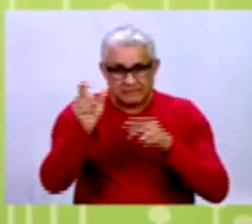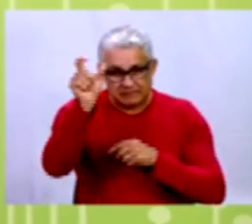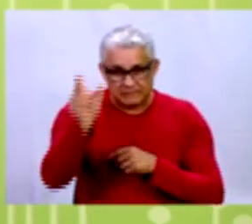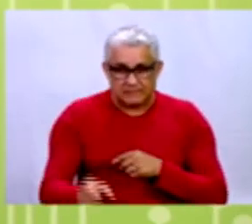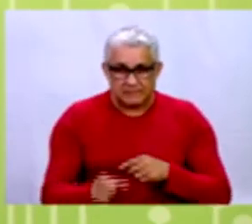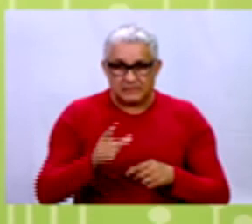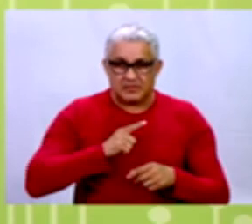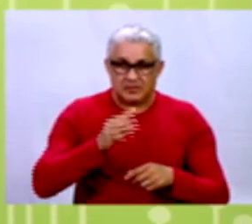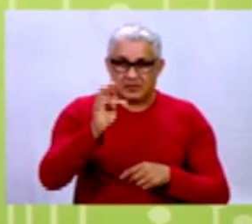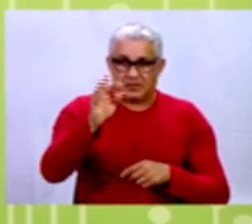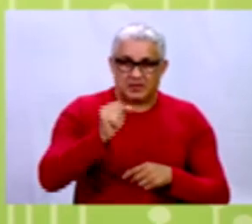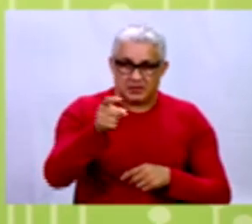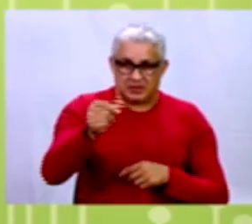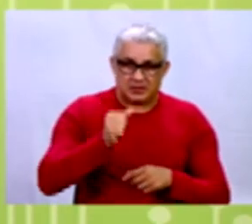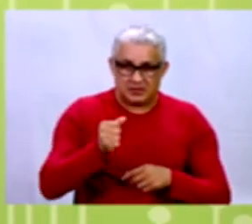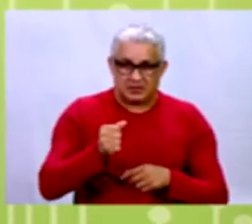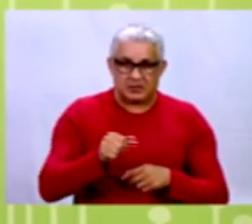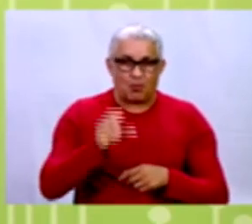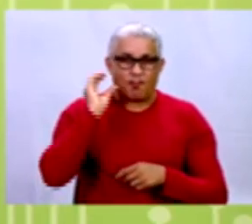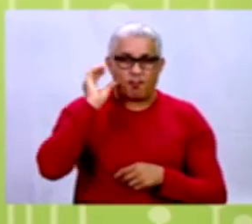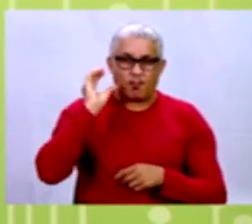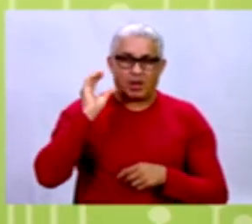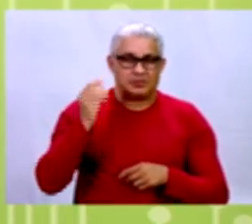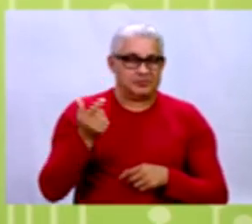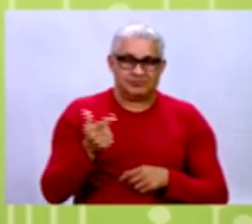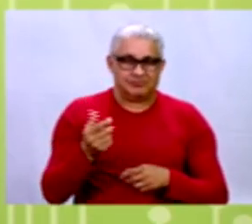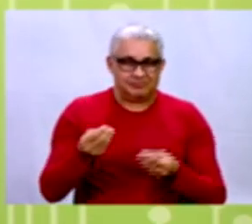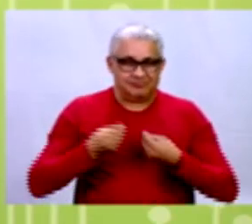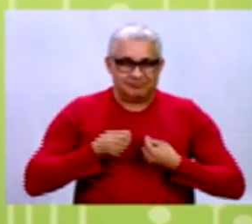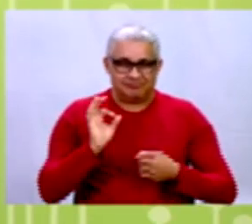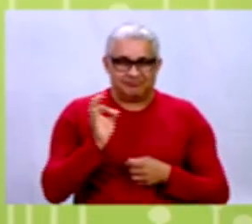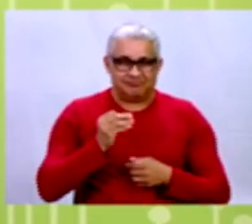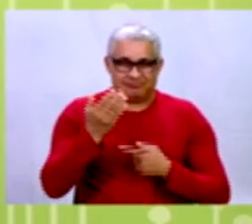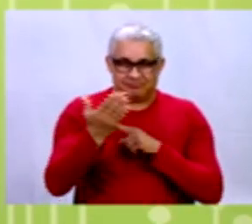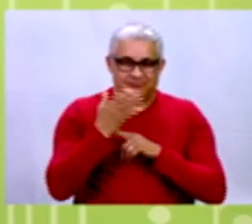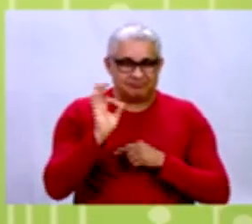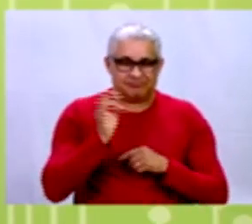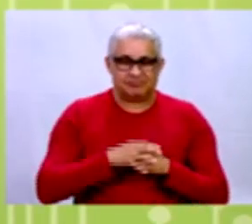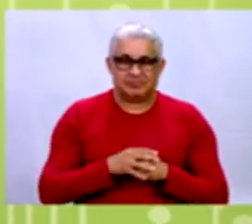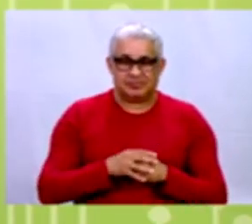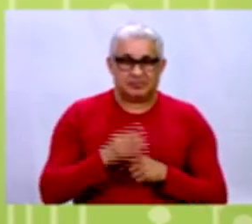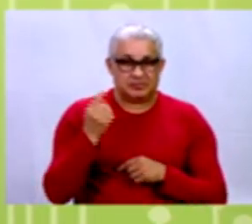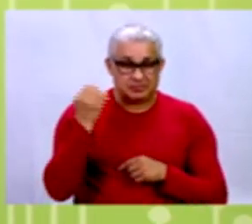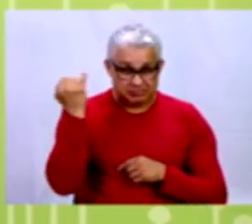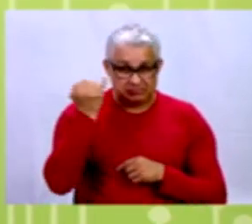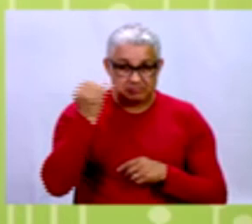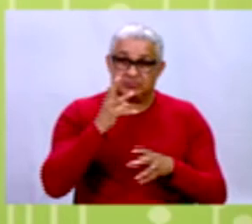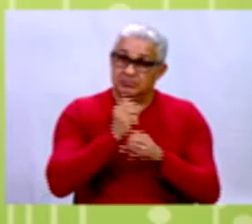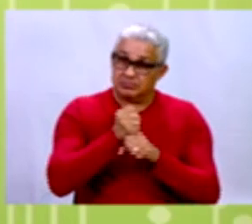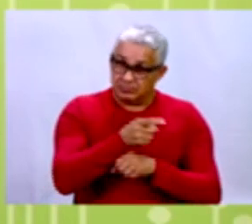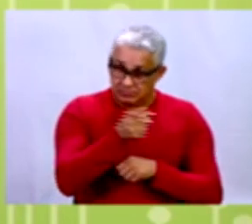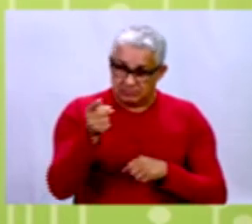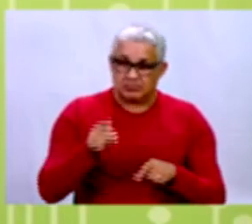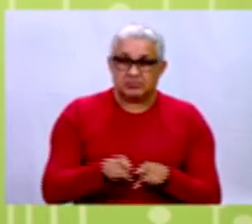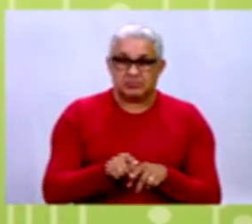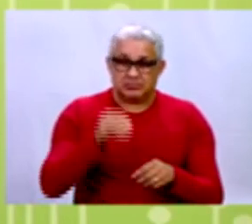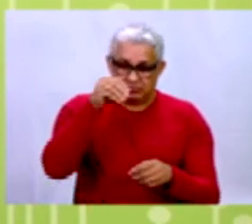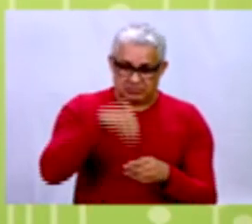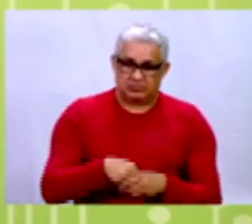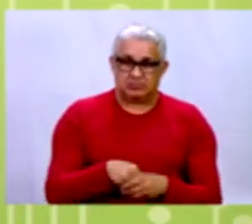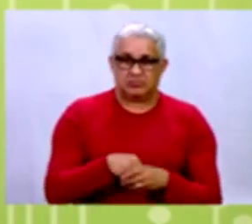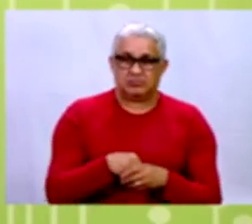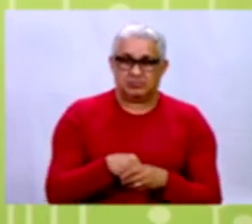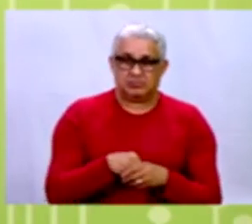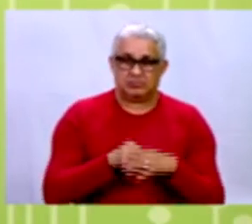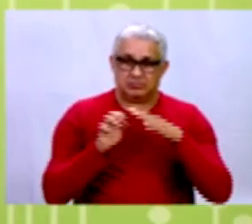aí que geralmente não é passado para a gente, né? Mas assim, eu acho muito importante vocês saberem calcular isso, tanto dentro